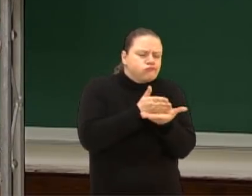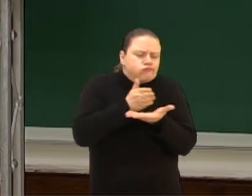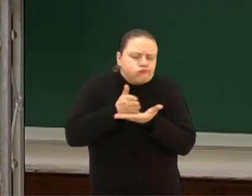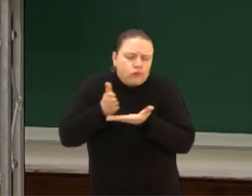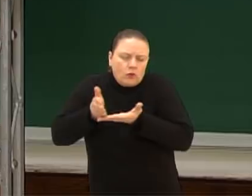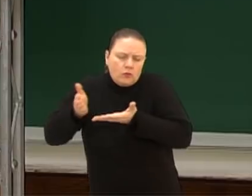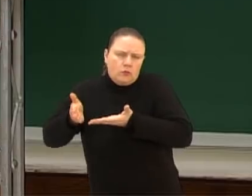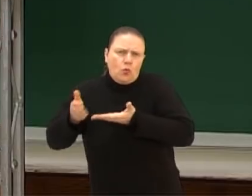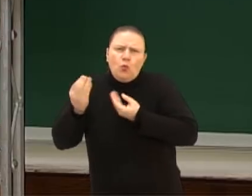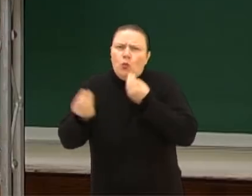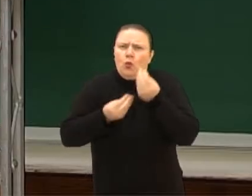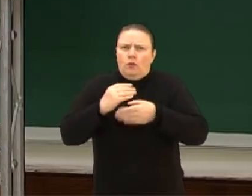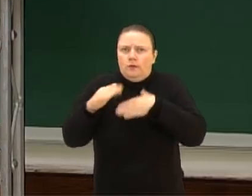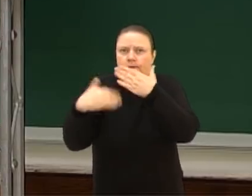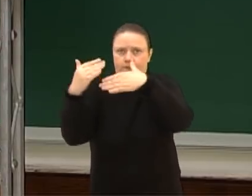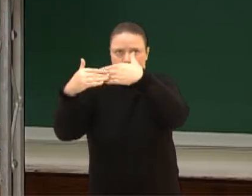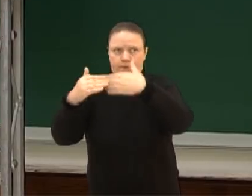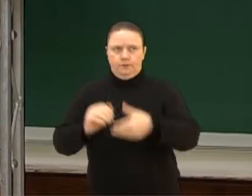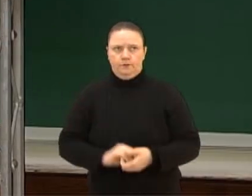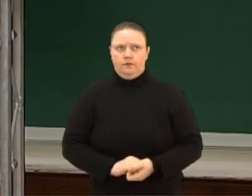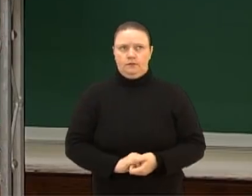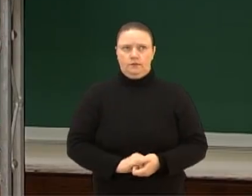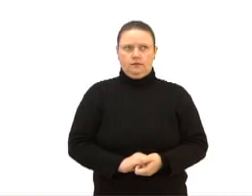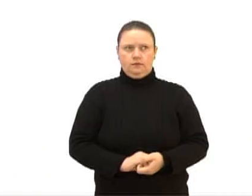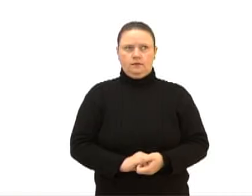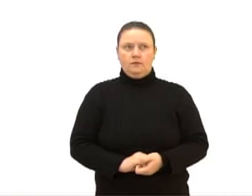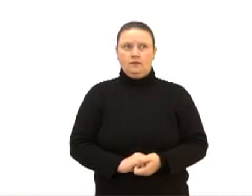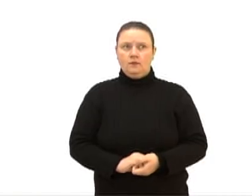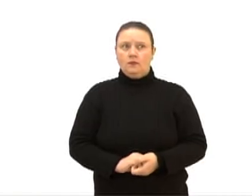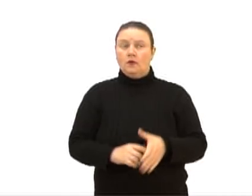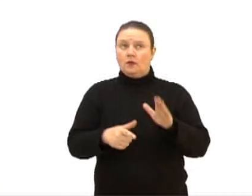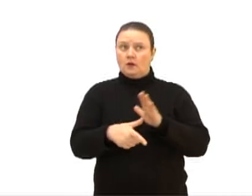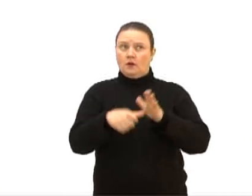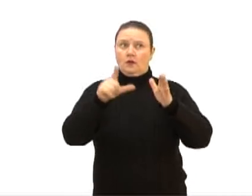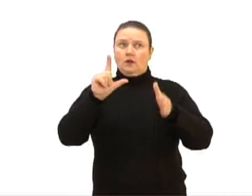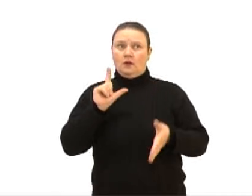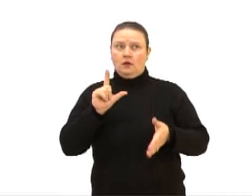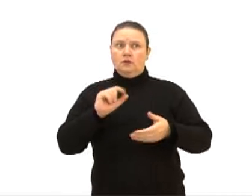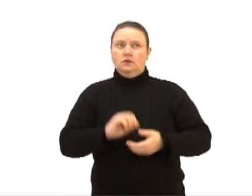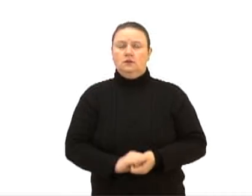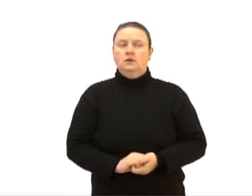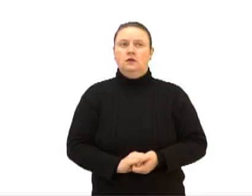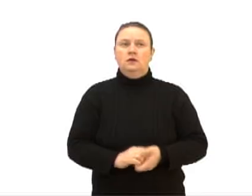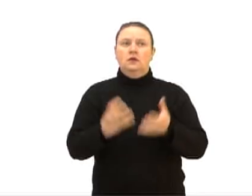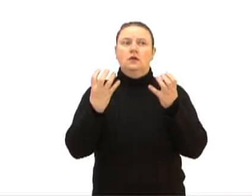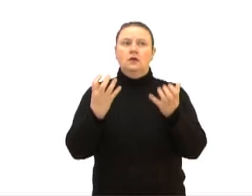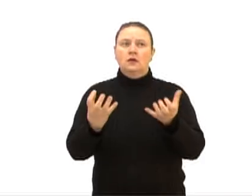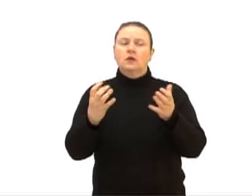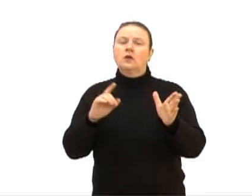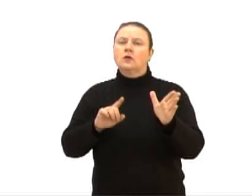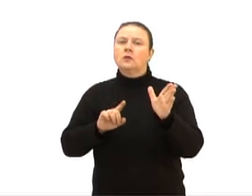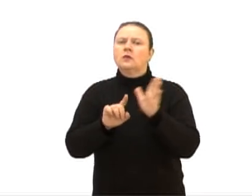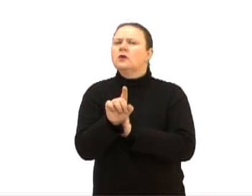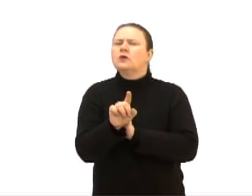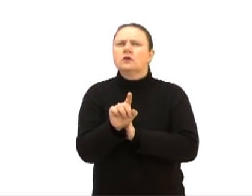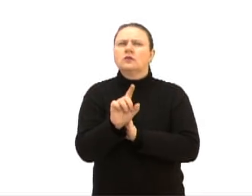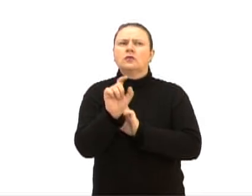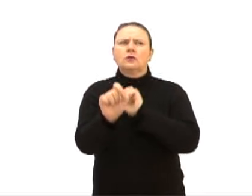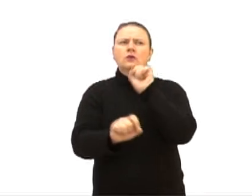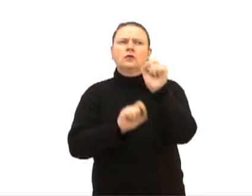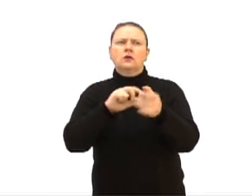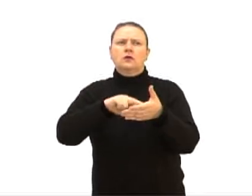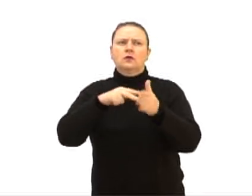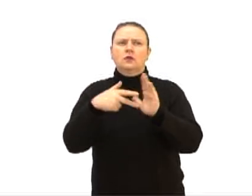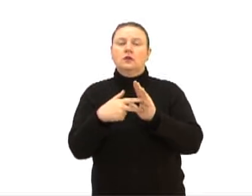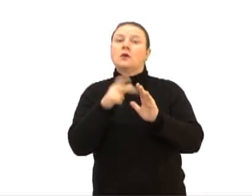presente nessa tela aqui. Mas antes eu gostaria de perguntar a respeito da palavra